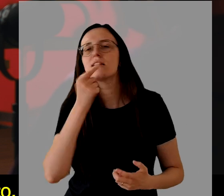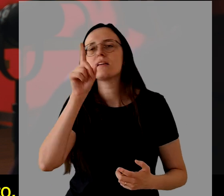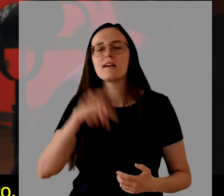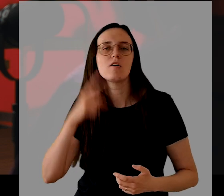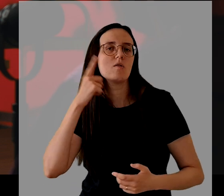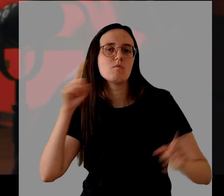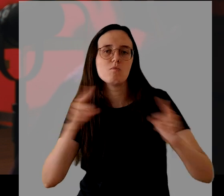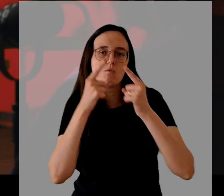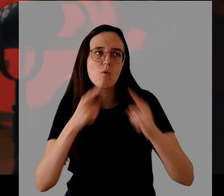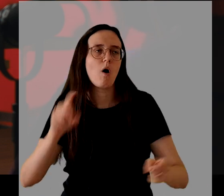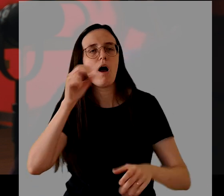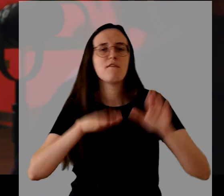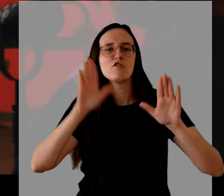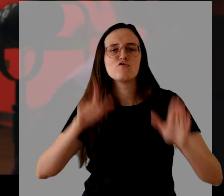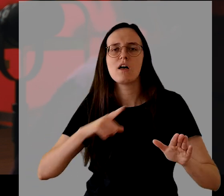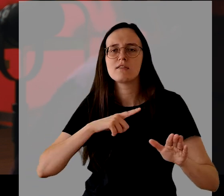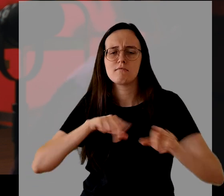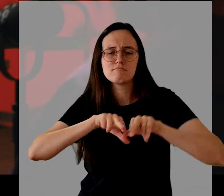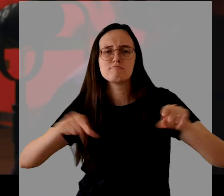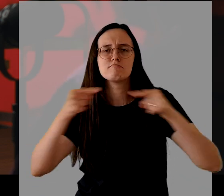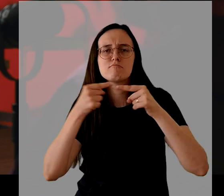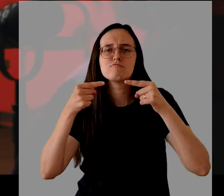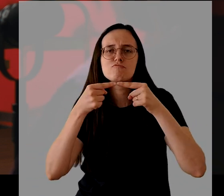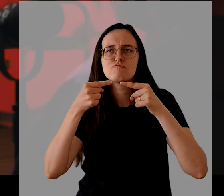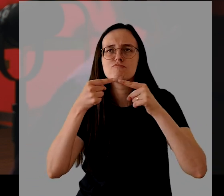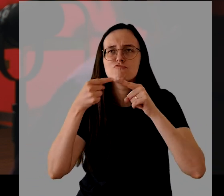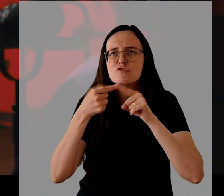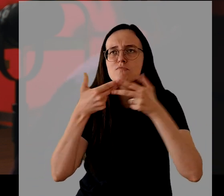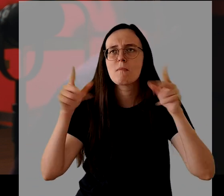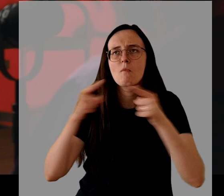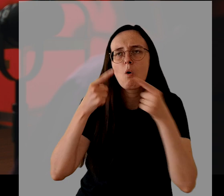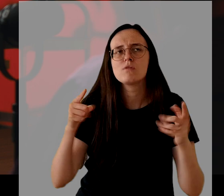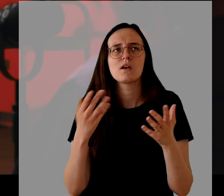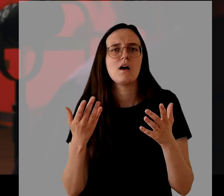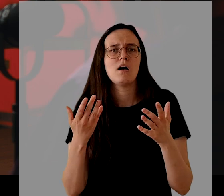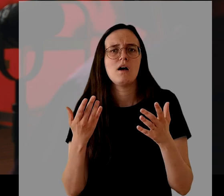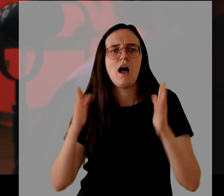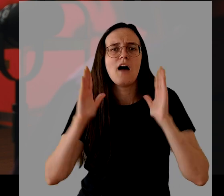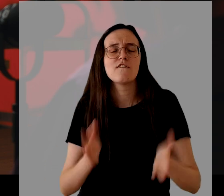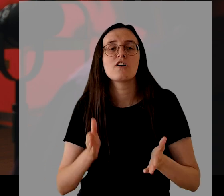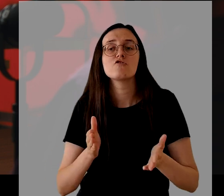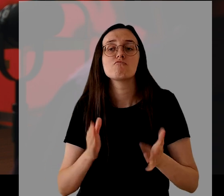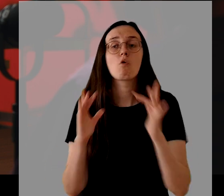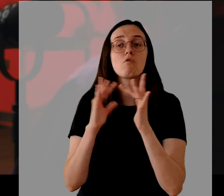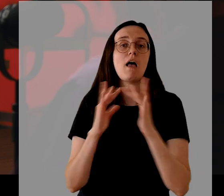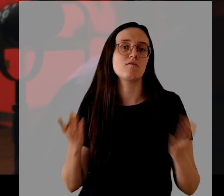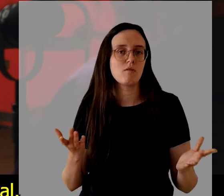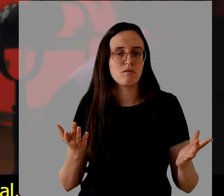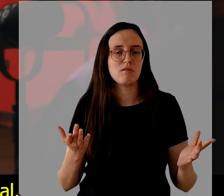como músico, ou às vezes a pessoa já tocava um instrumento... ou sempre teve algum contato,